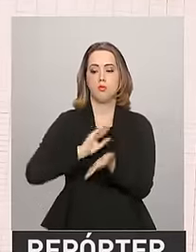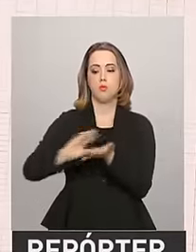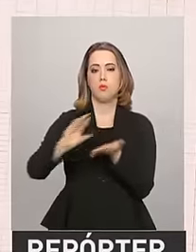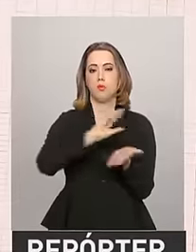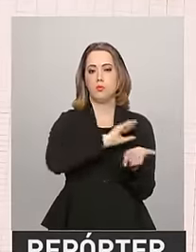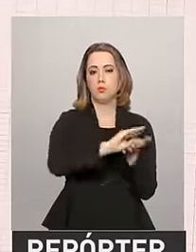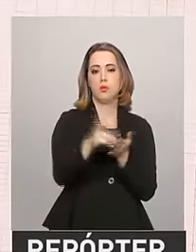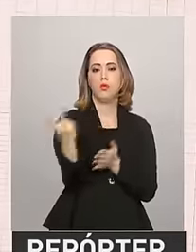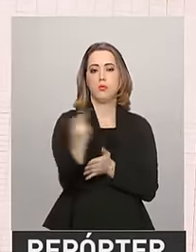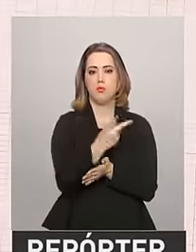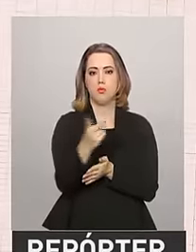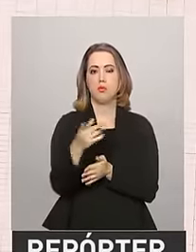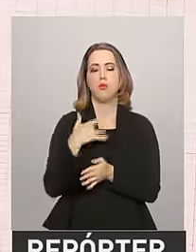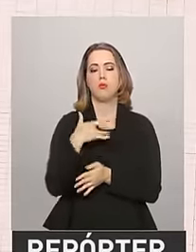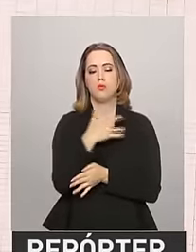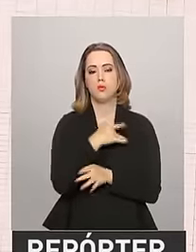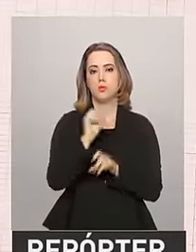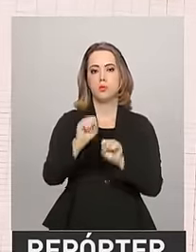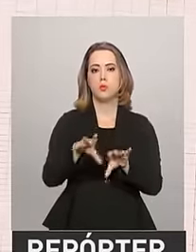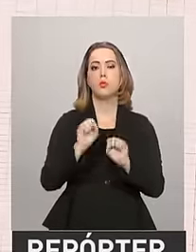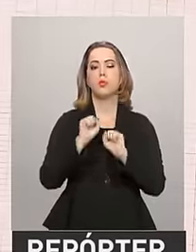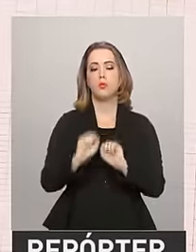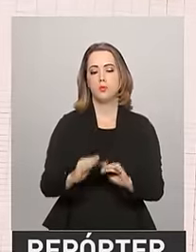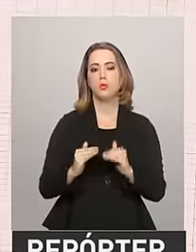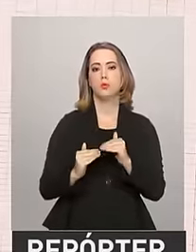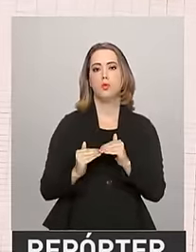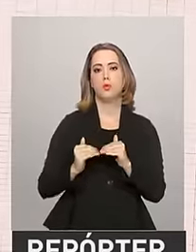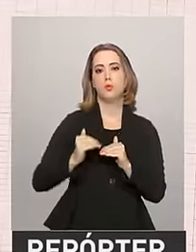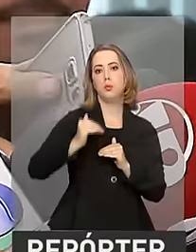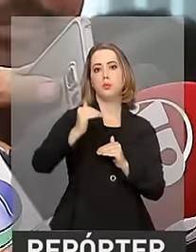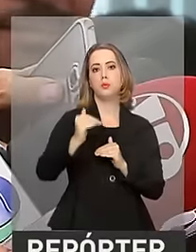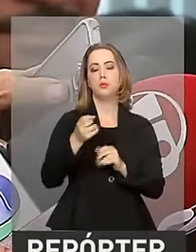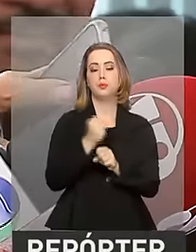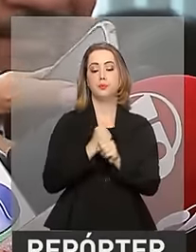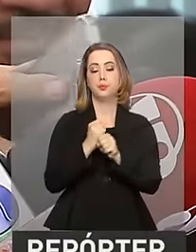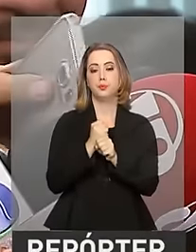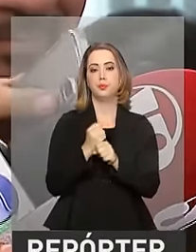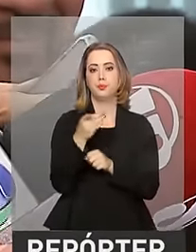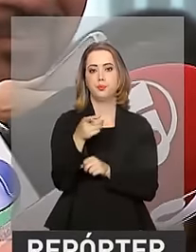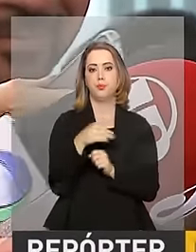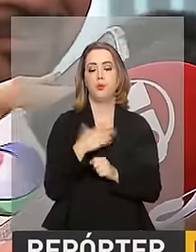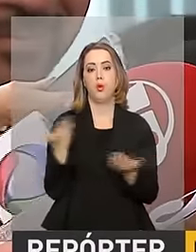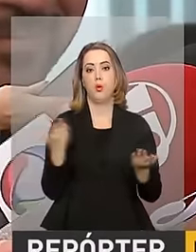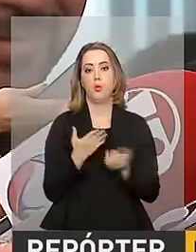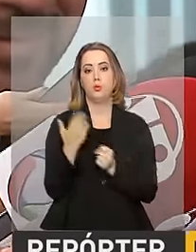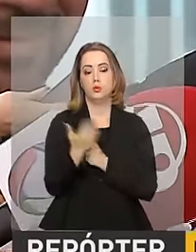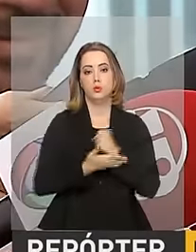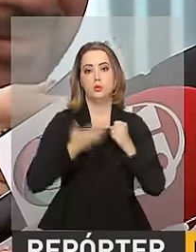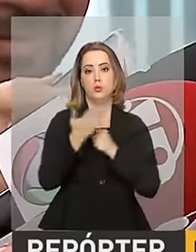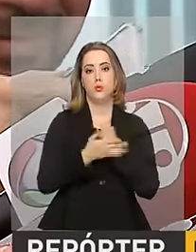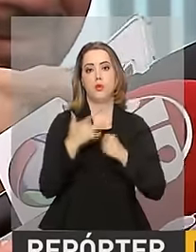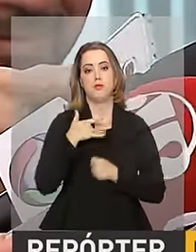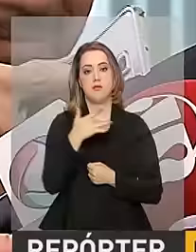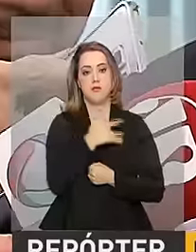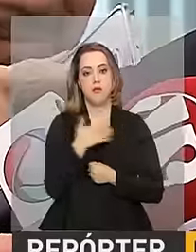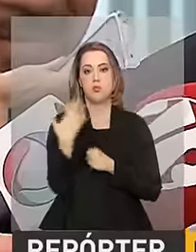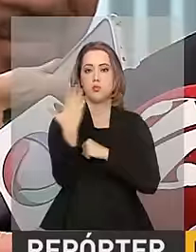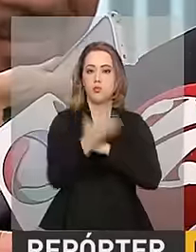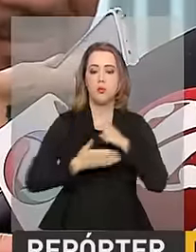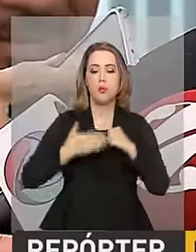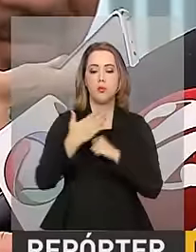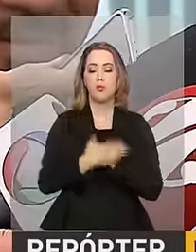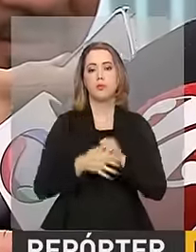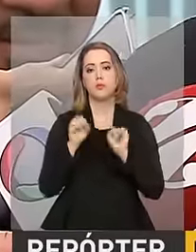áreas podem inclusive aumentar nos próximos anos o piso da educação e o piso da Saúde São